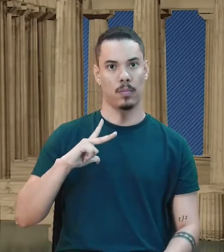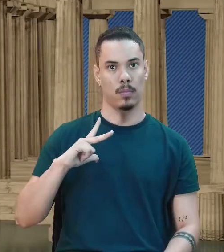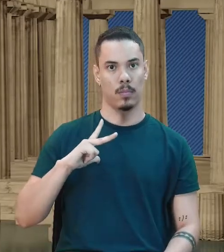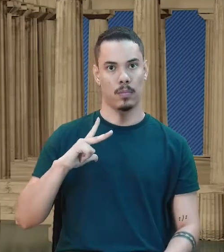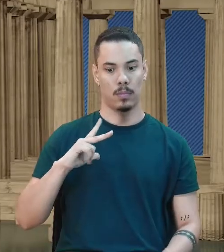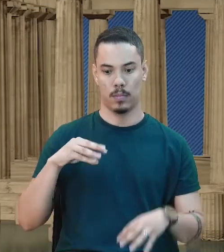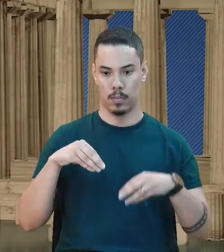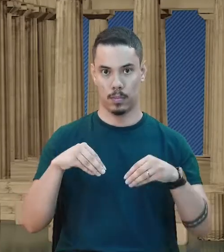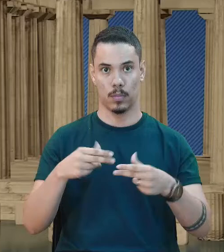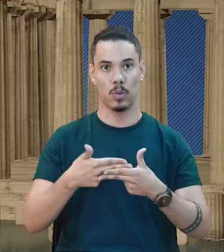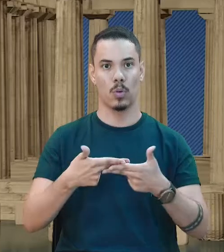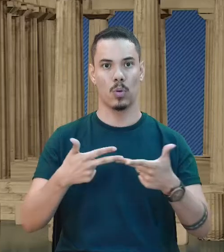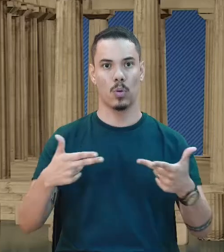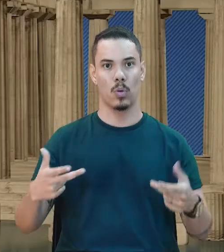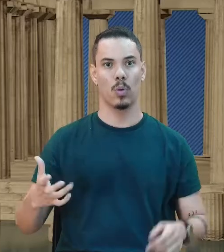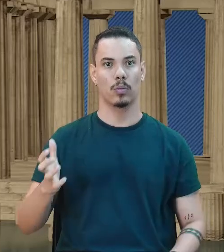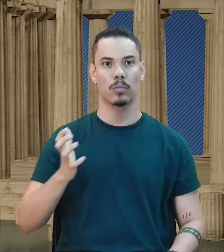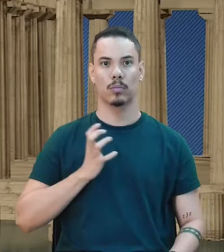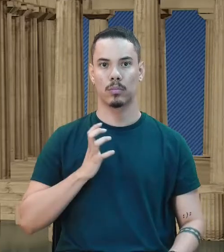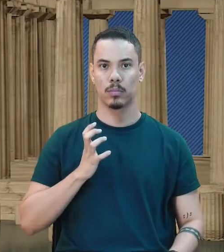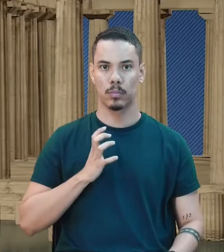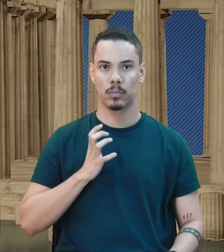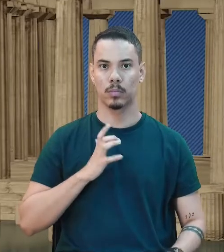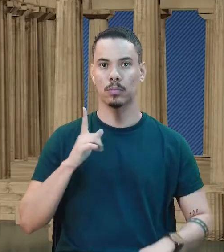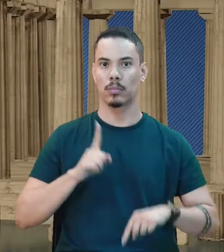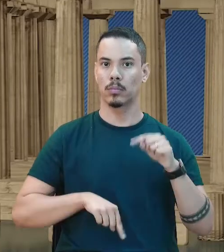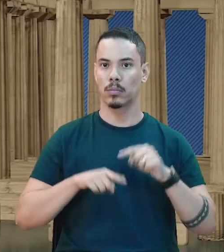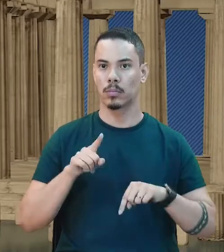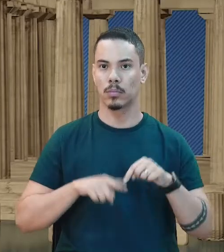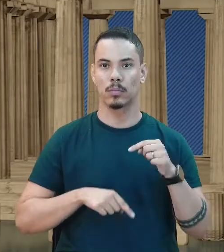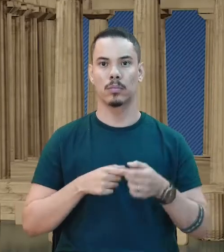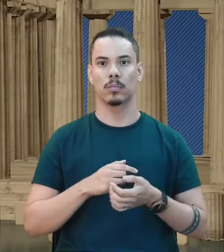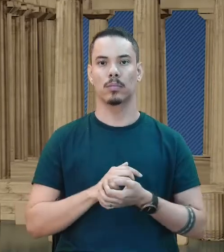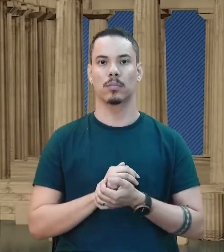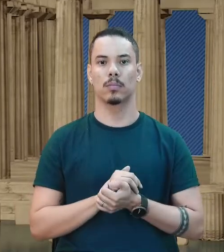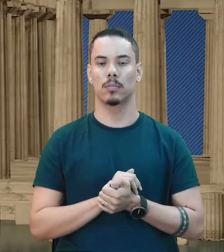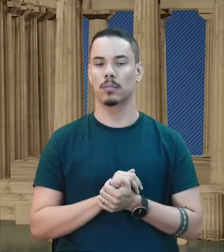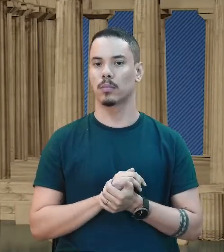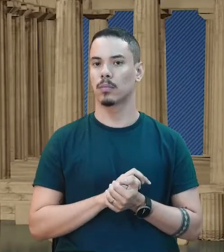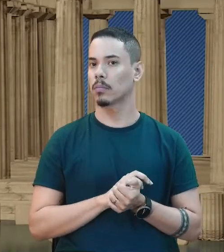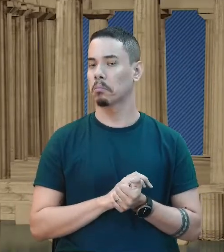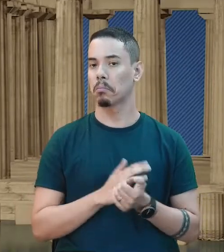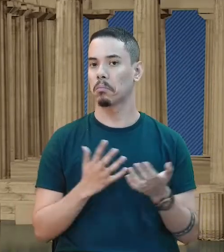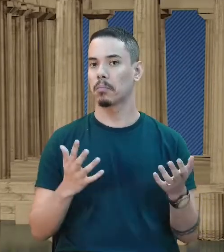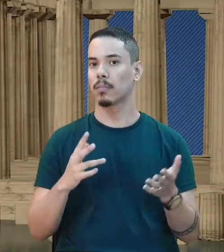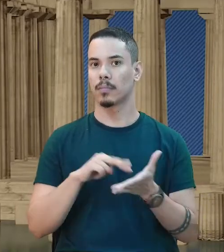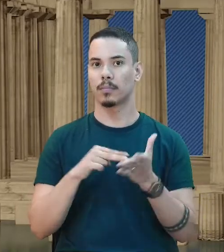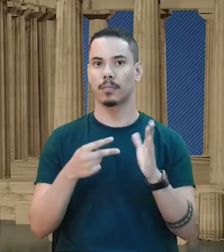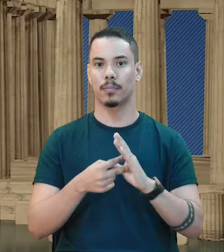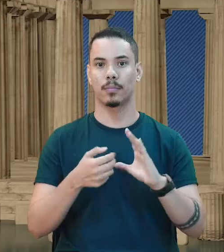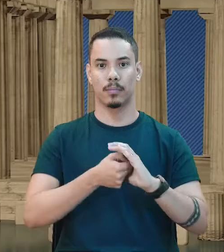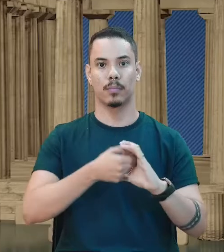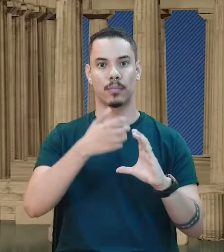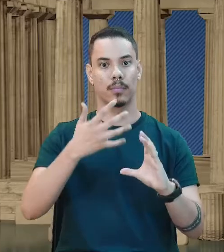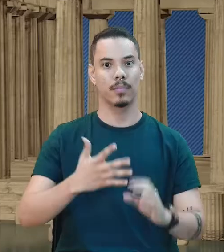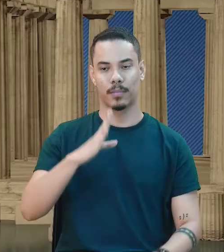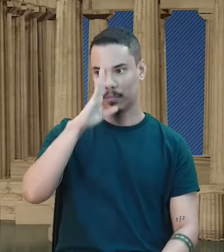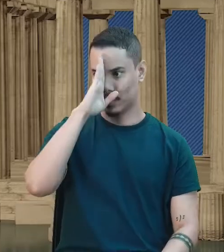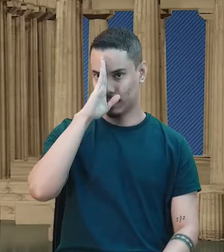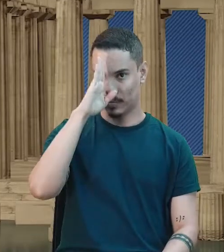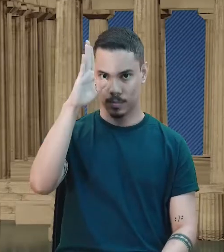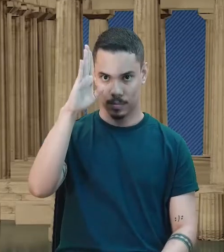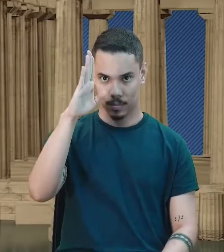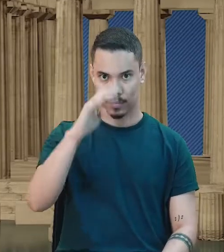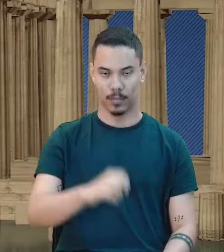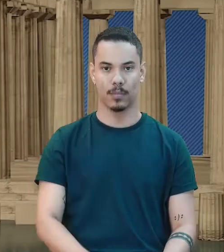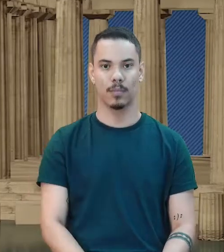terras, riquezas, bens materiais, era uma das características fundamentais